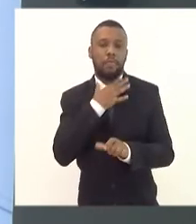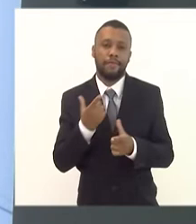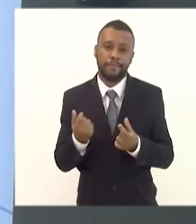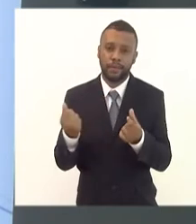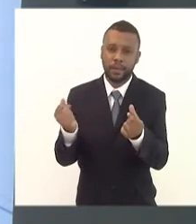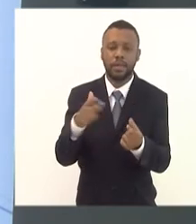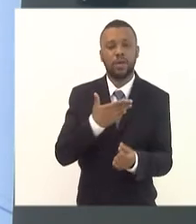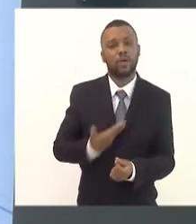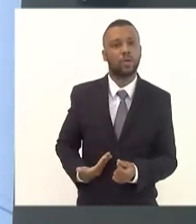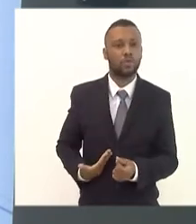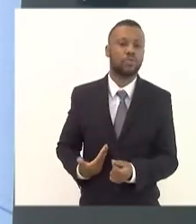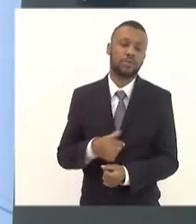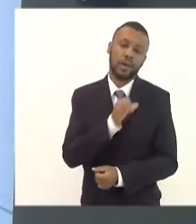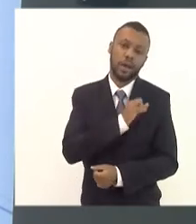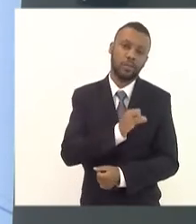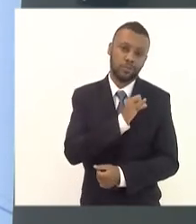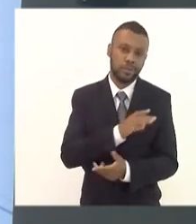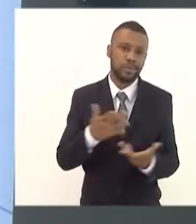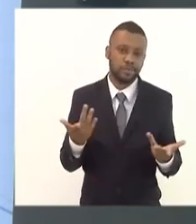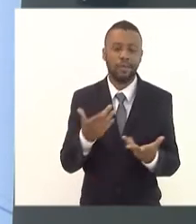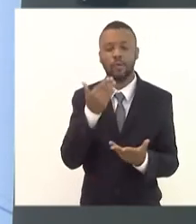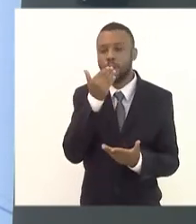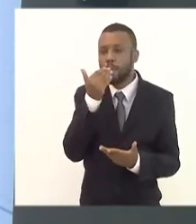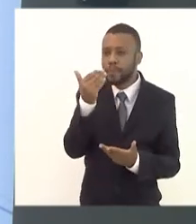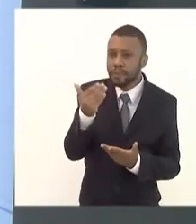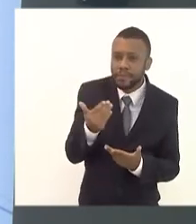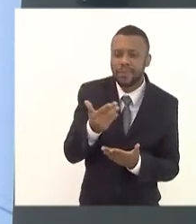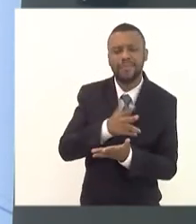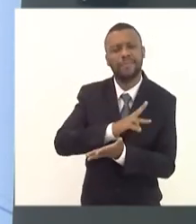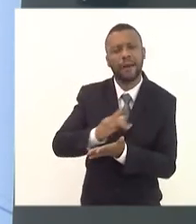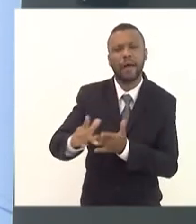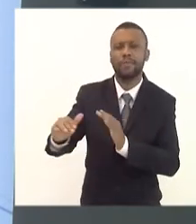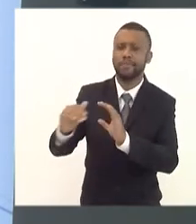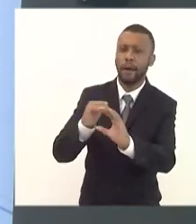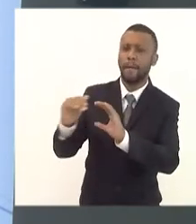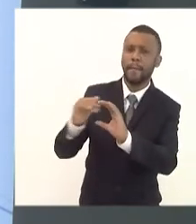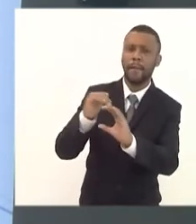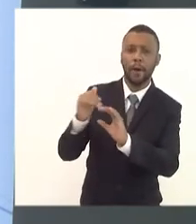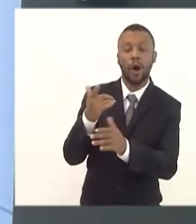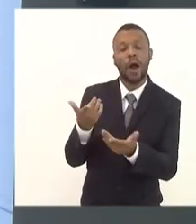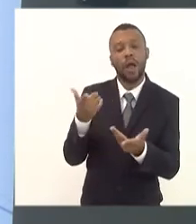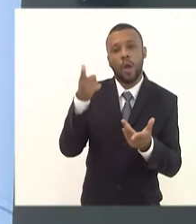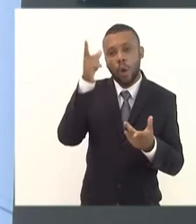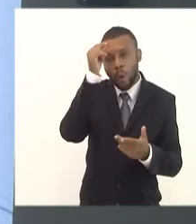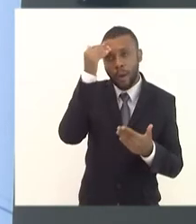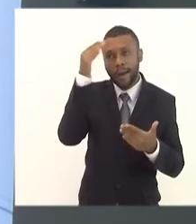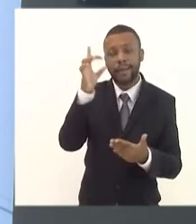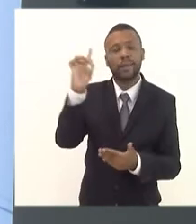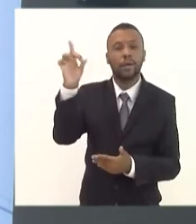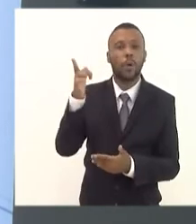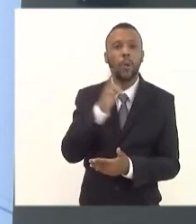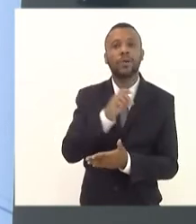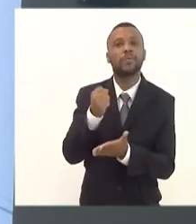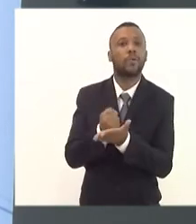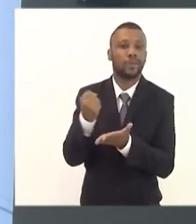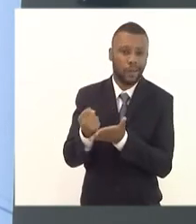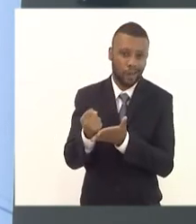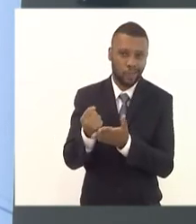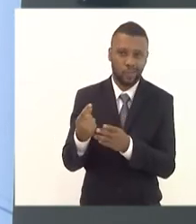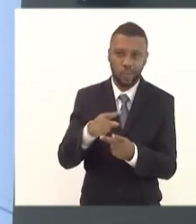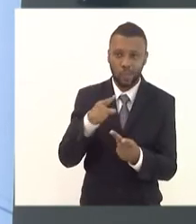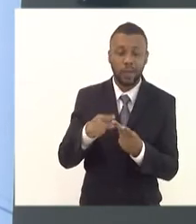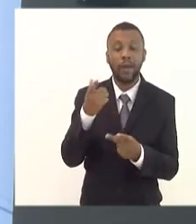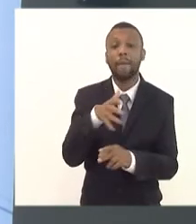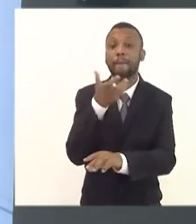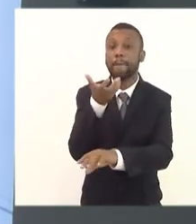Aí foram pedidos e pedidos, e agora, graças a Deus, saiu esse contrato. O próximo é um parque linear do